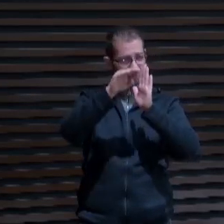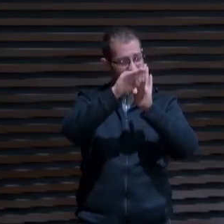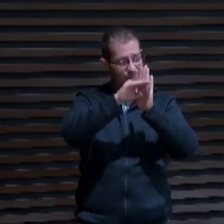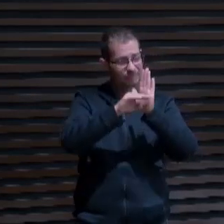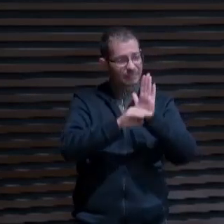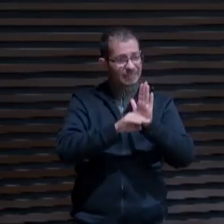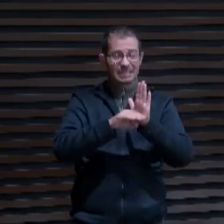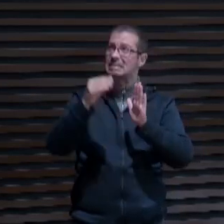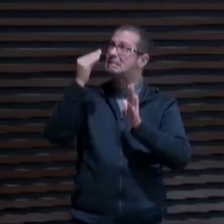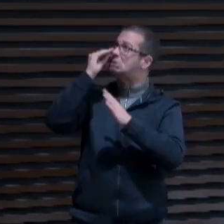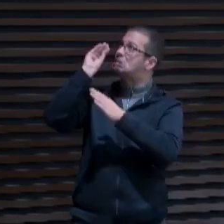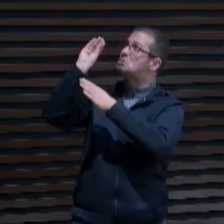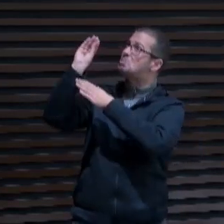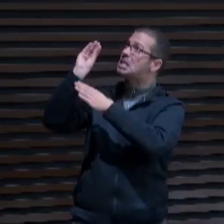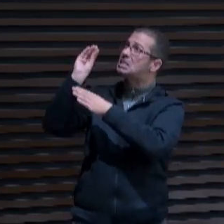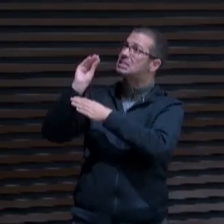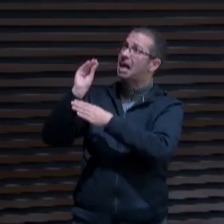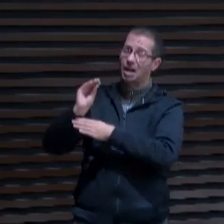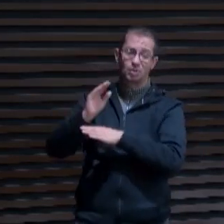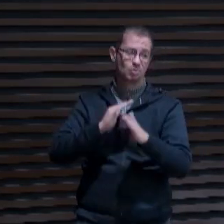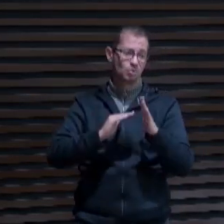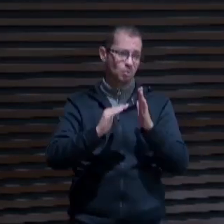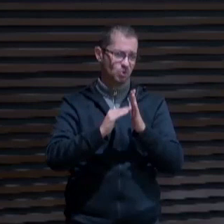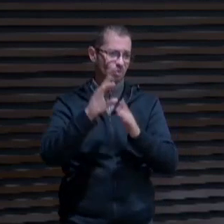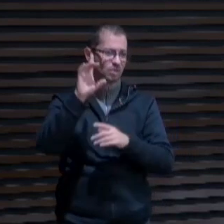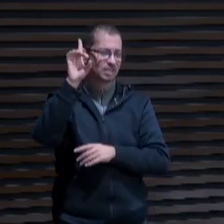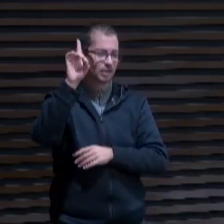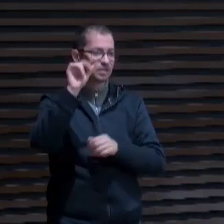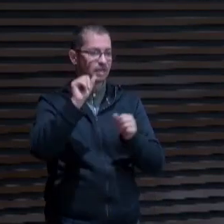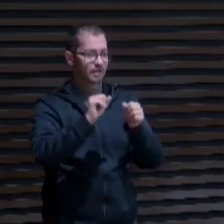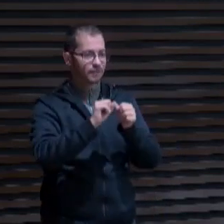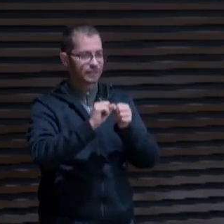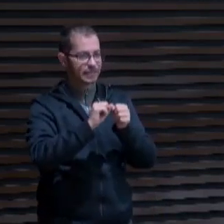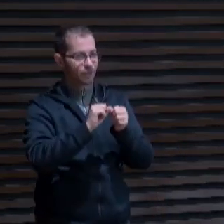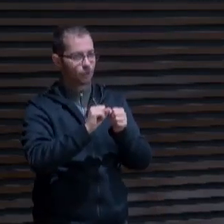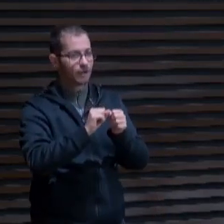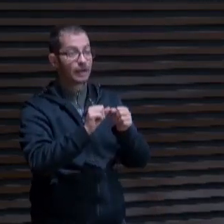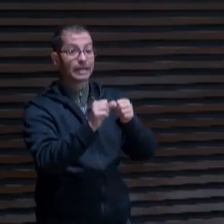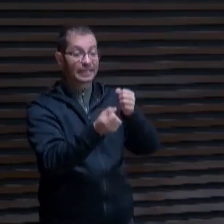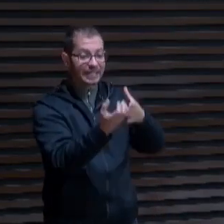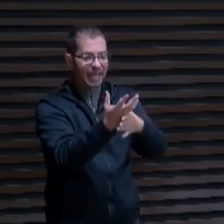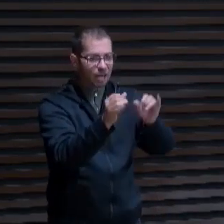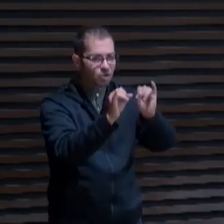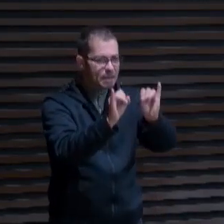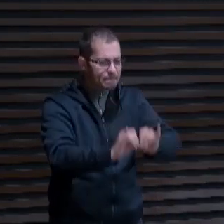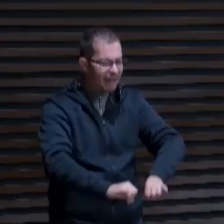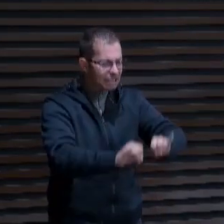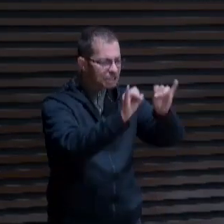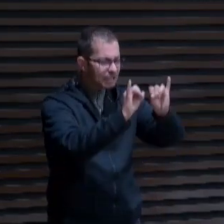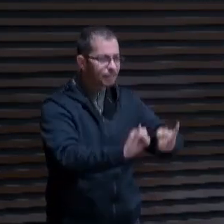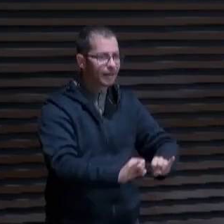Deus havia escolhido como herança. Eles rejeitaram e fizeram para si imagens de fundição, e novamente